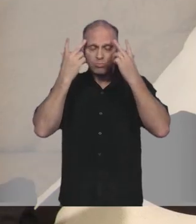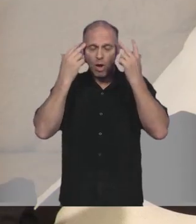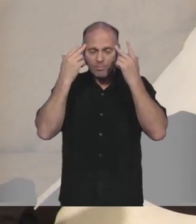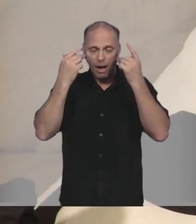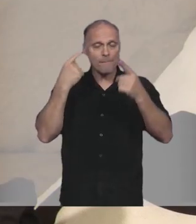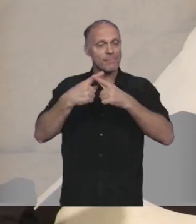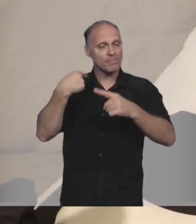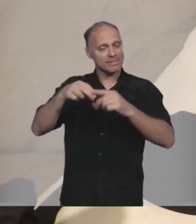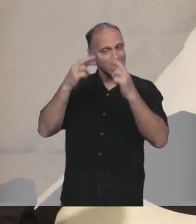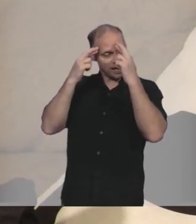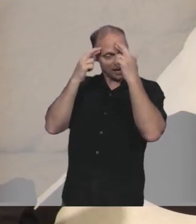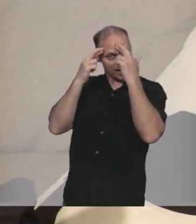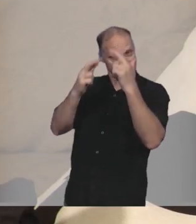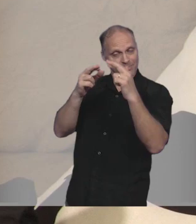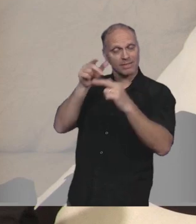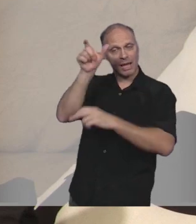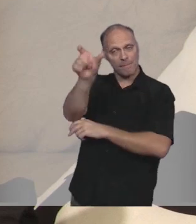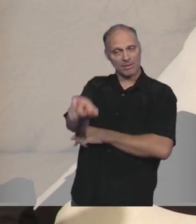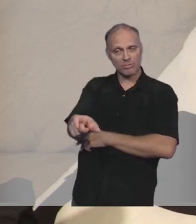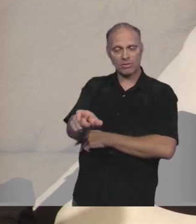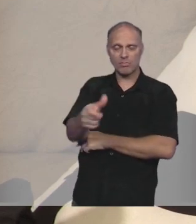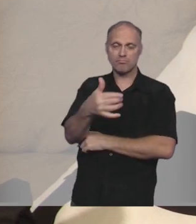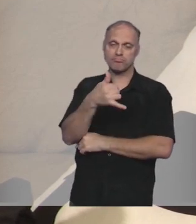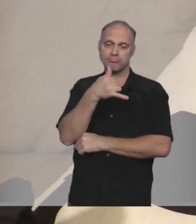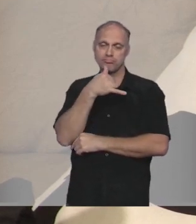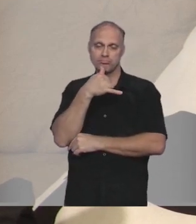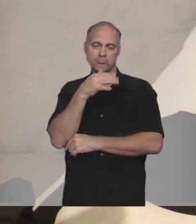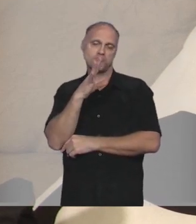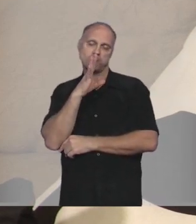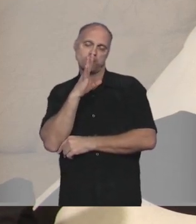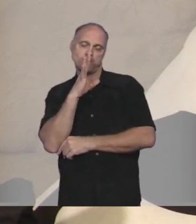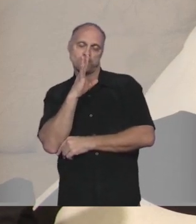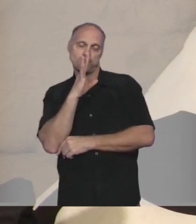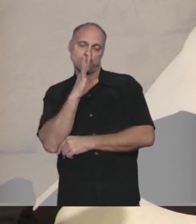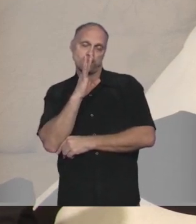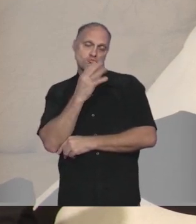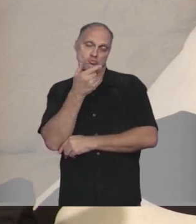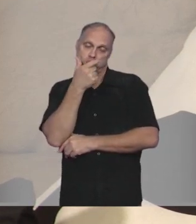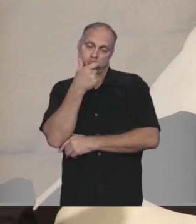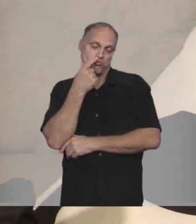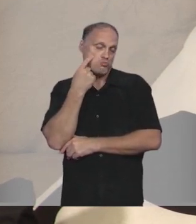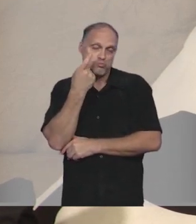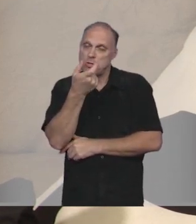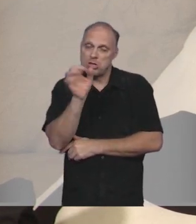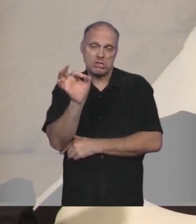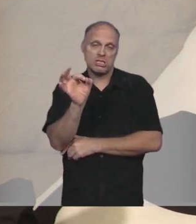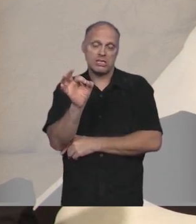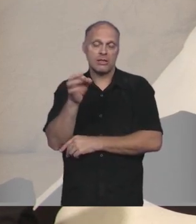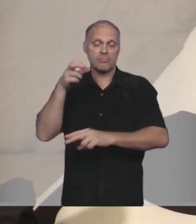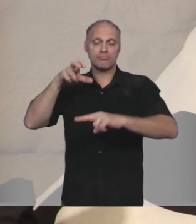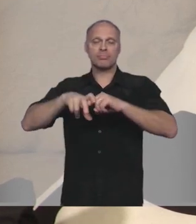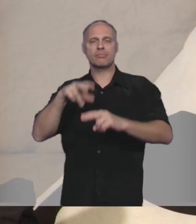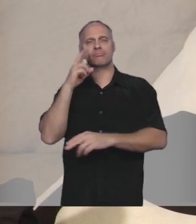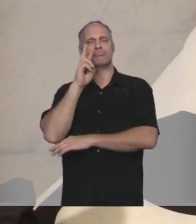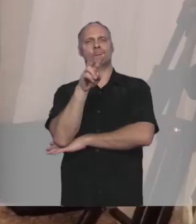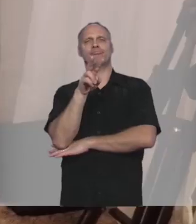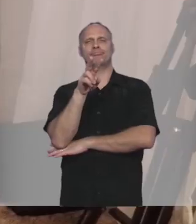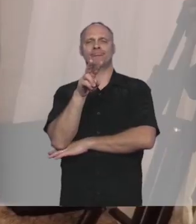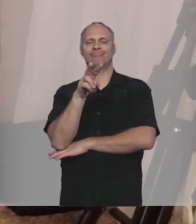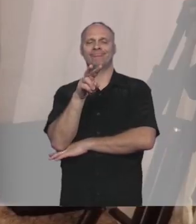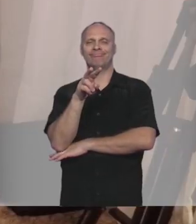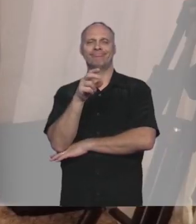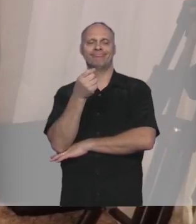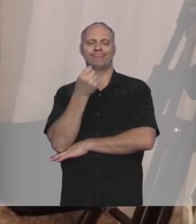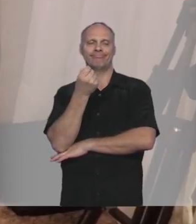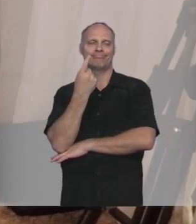que ser respeitado o espectador que se decepciona. Ele senta ali e viu, não é isso que eu vim ver.